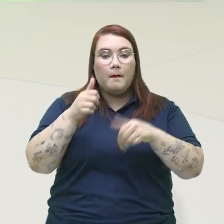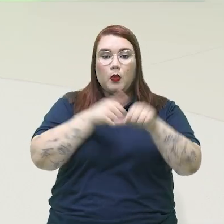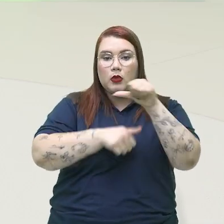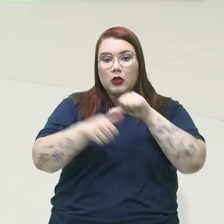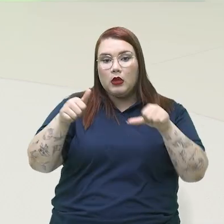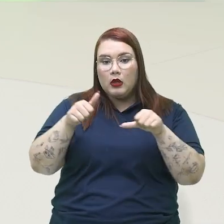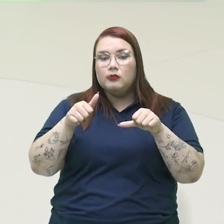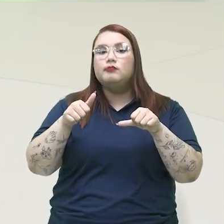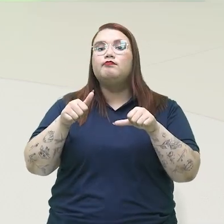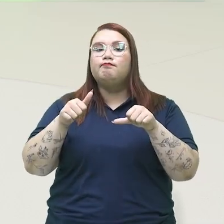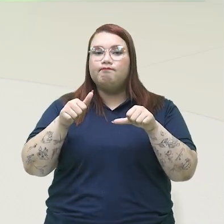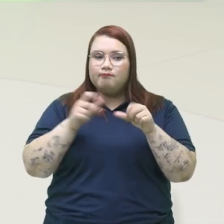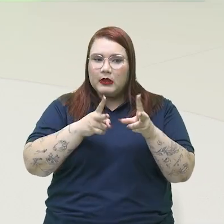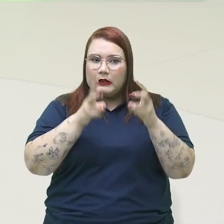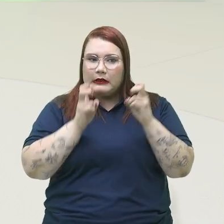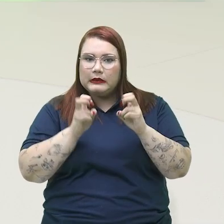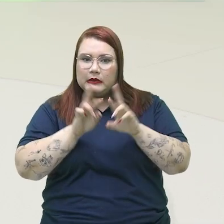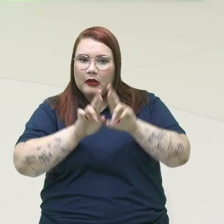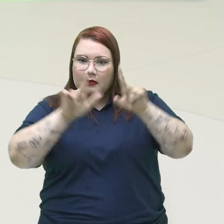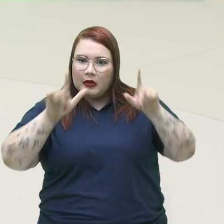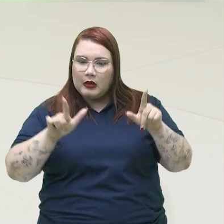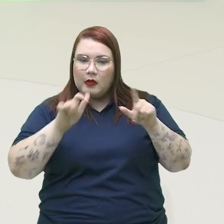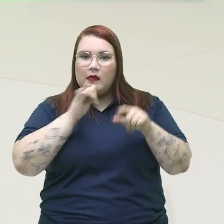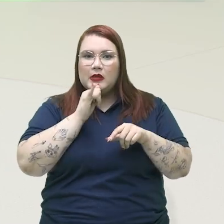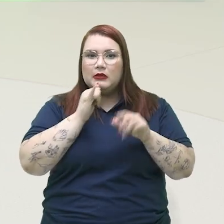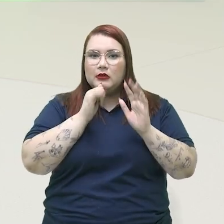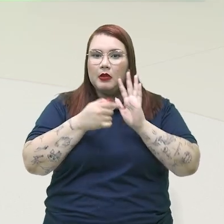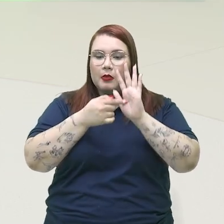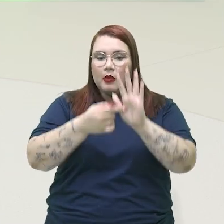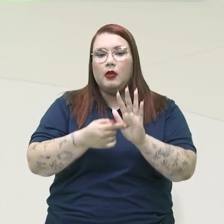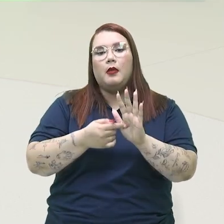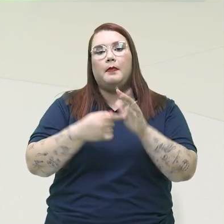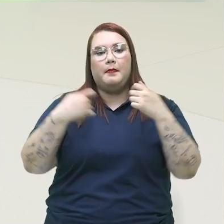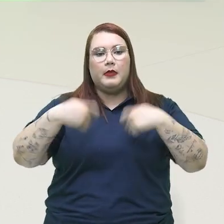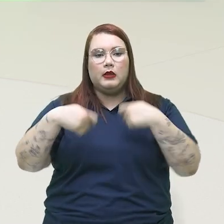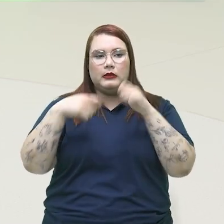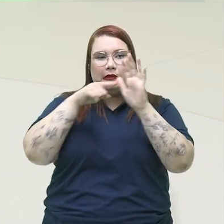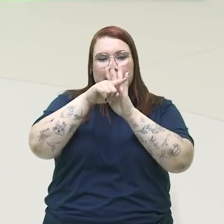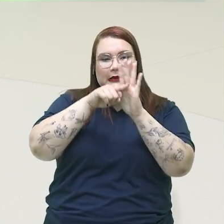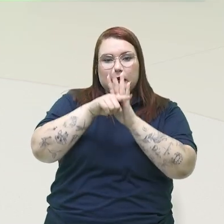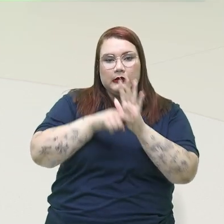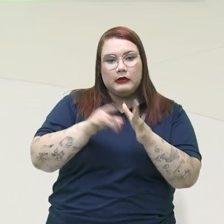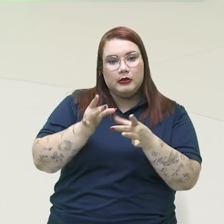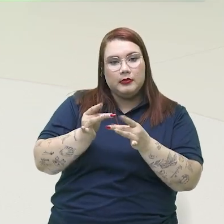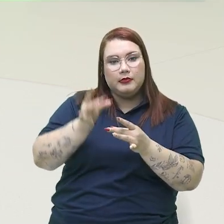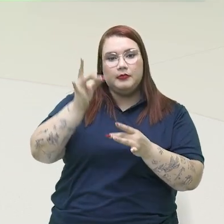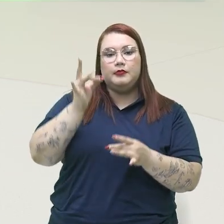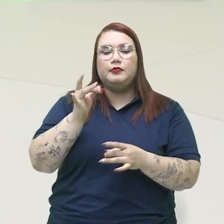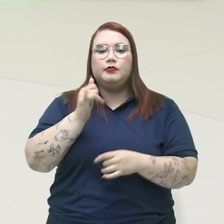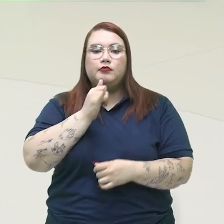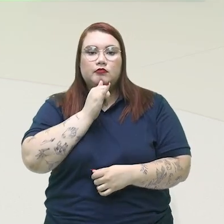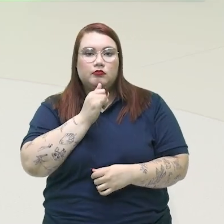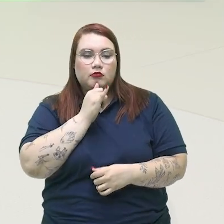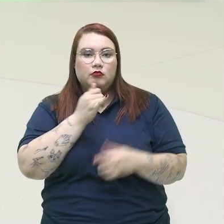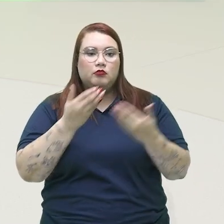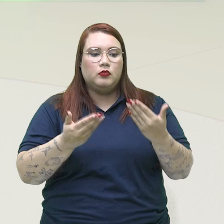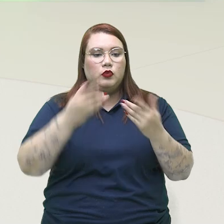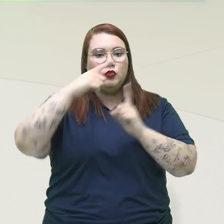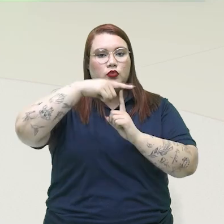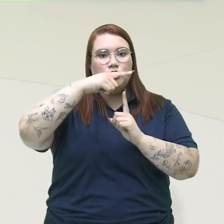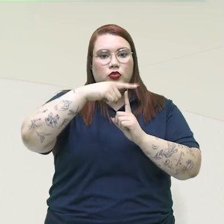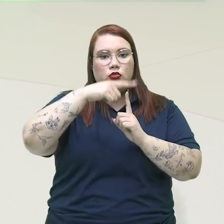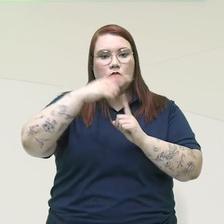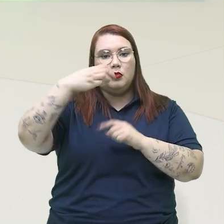Qualquer divergência, né, como os exemplos que a gente viu aqui, exige uma investigação mais detalhada, né, como, por